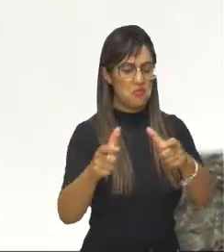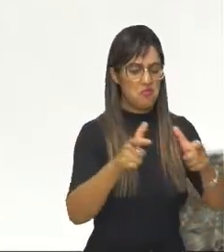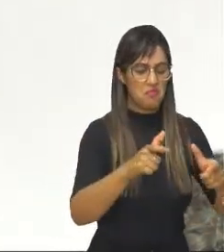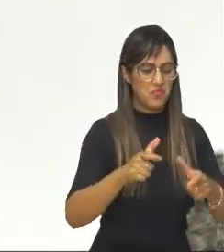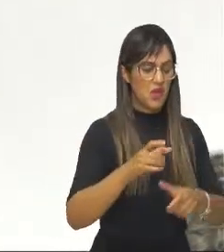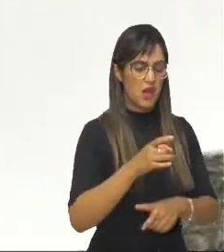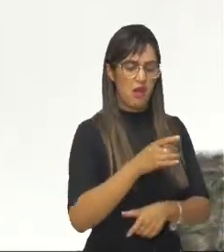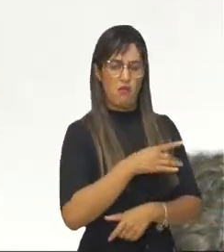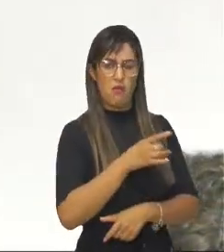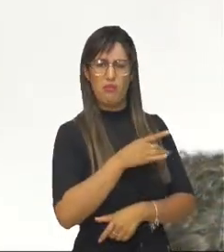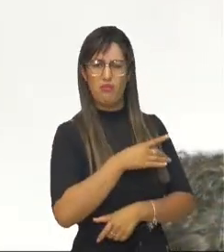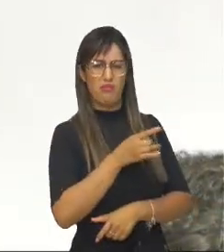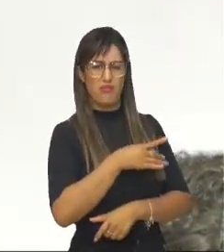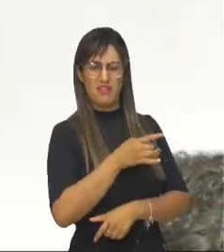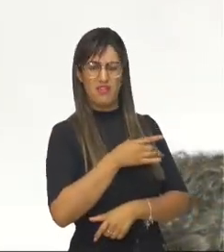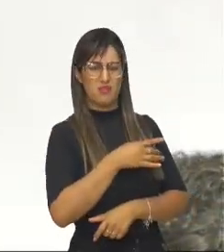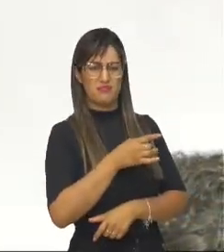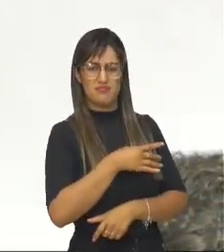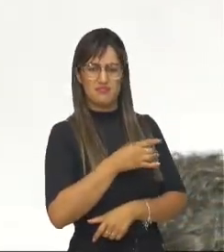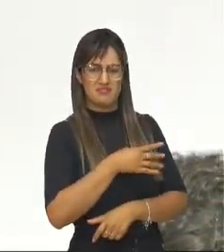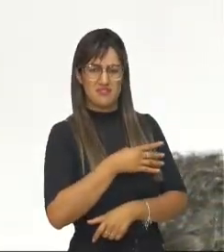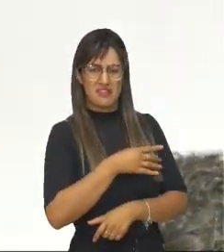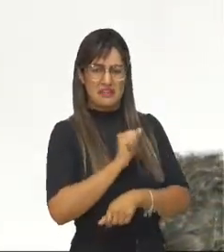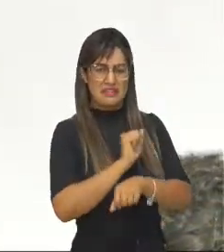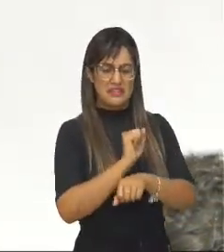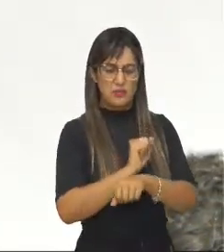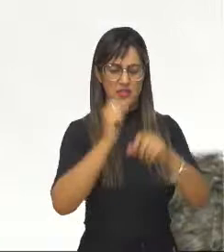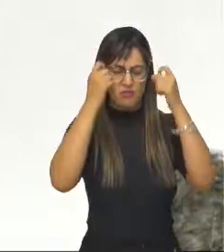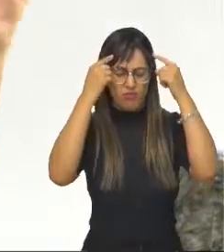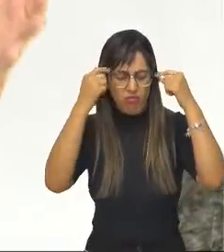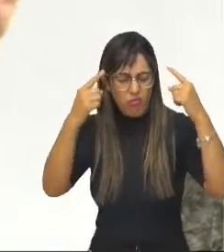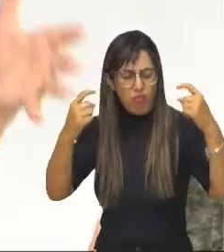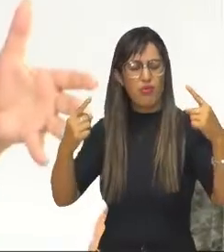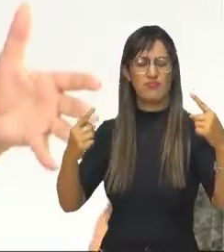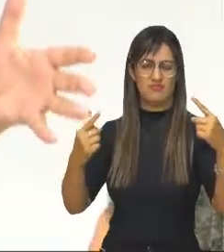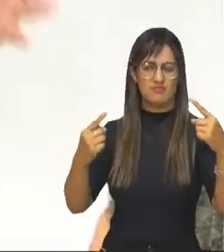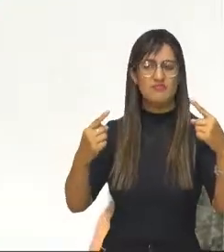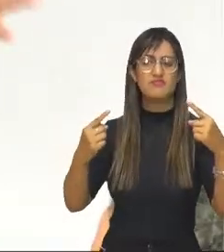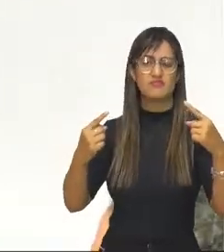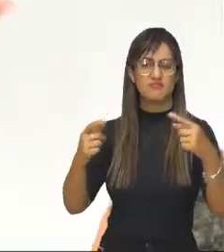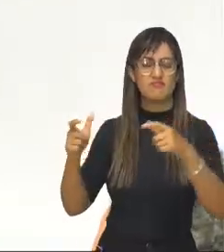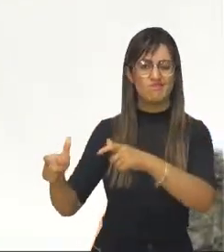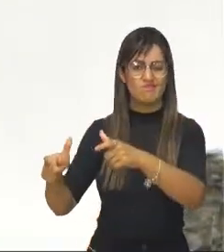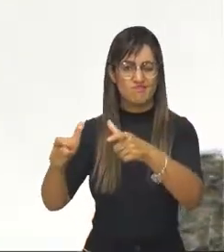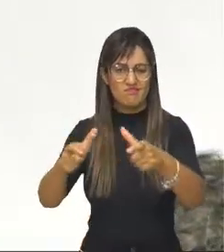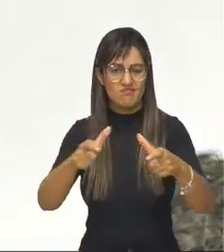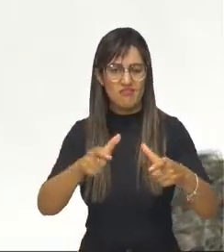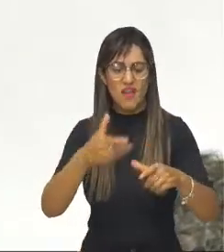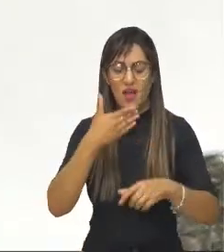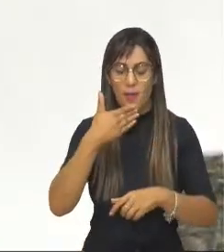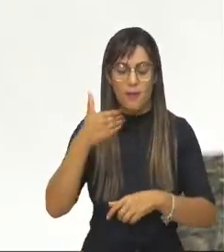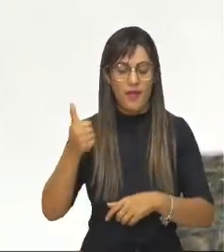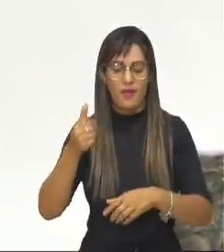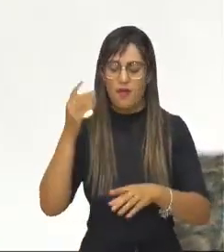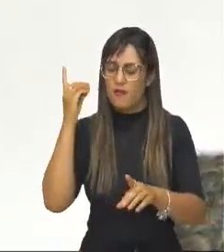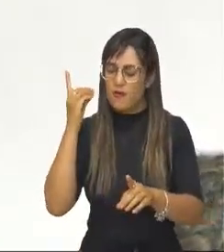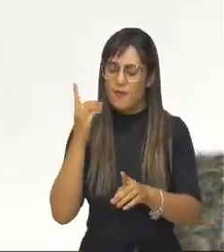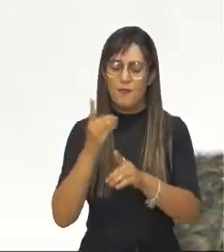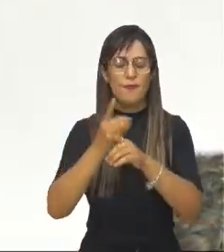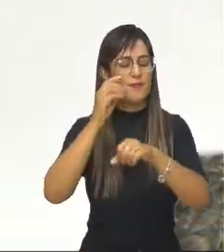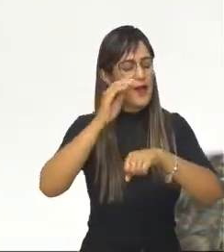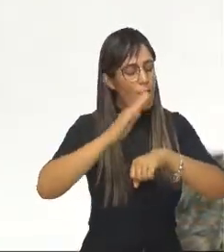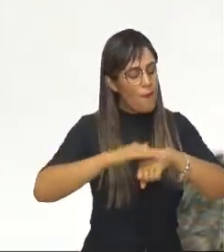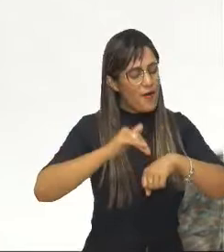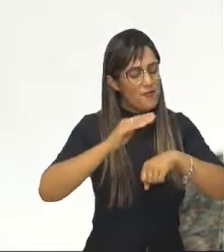já fica esperando a violência. E o melhor desse espaço aqui, para mim, foi encontrar o afeto, foi receber